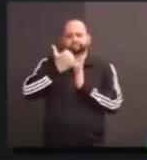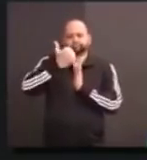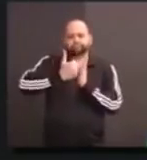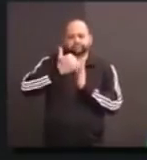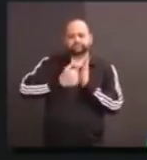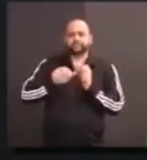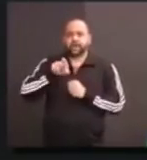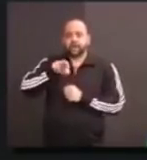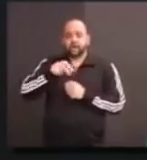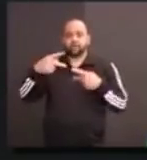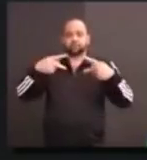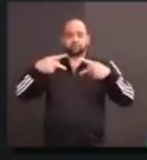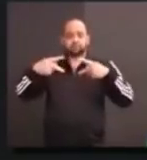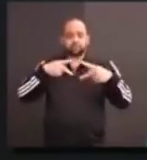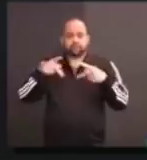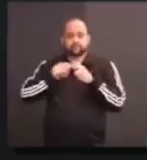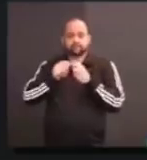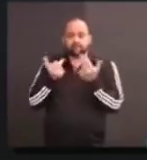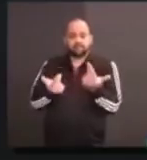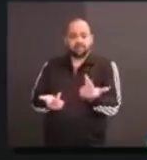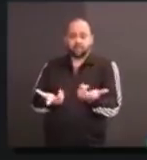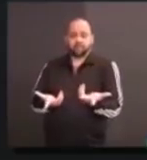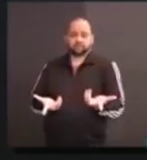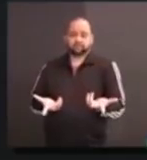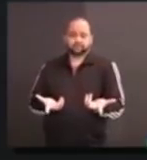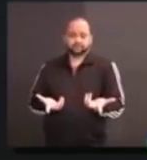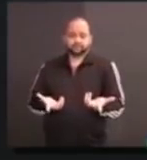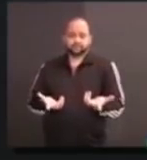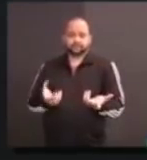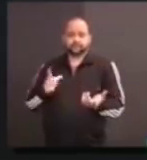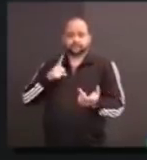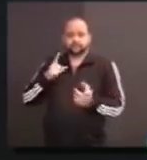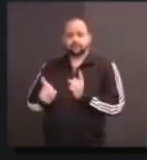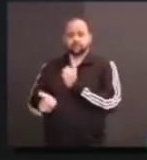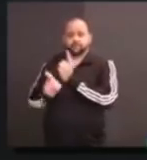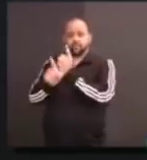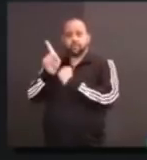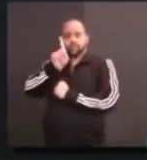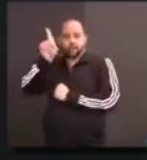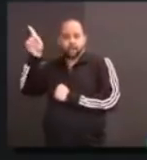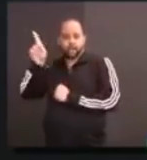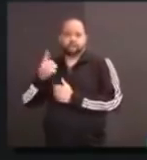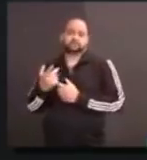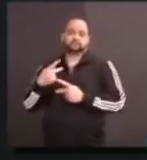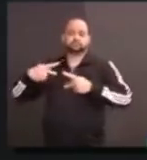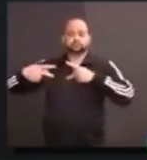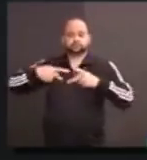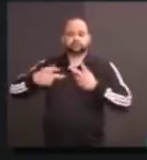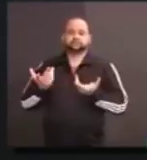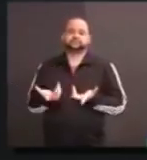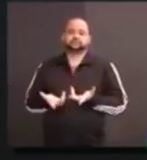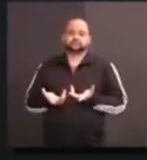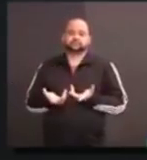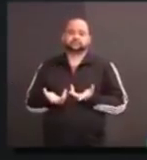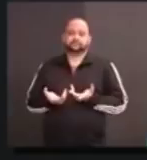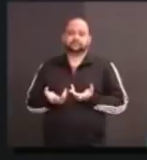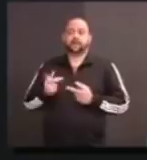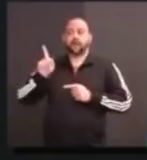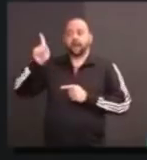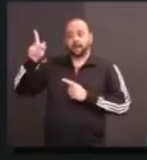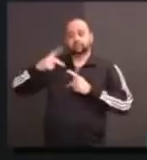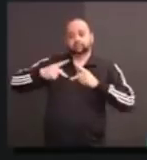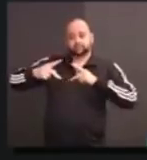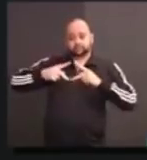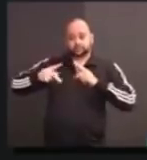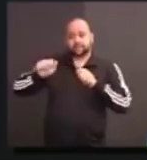José dos Campos fez, quando o encontro foi realizado lá. São José dos